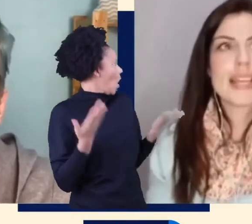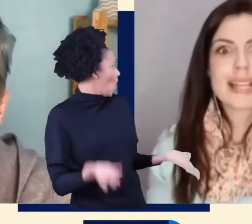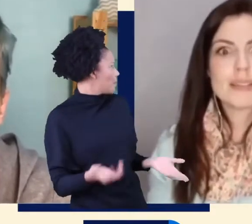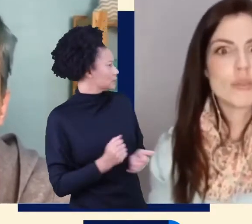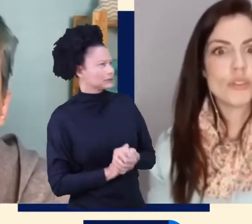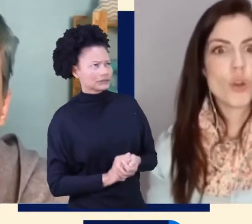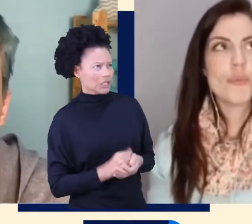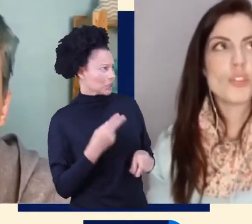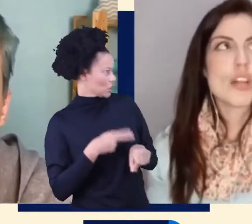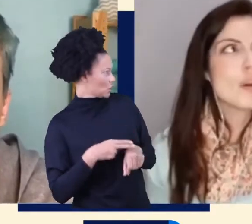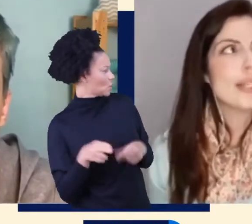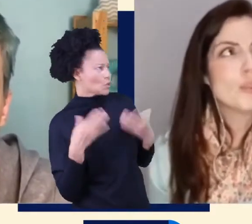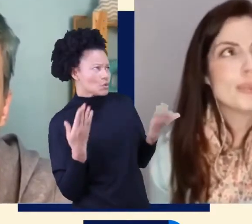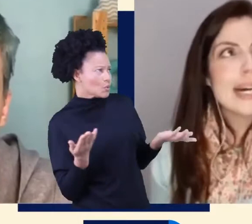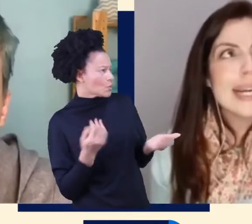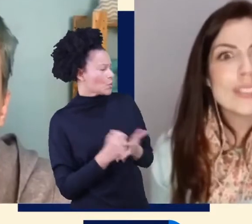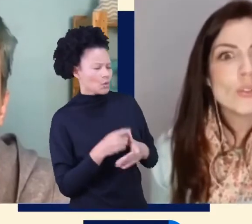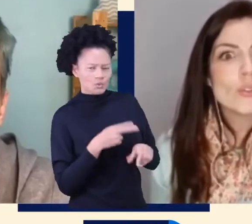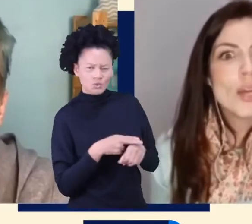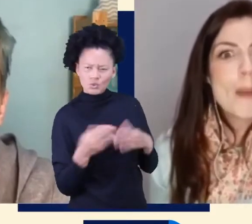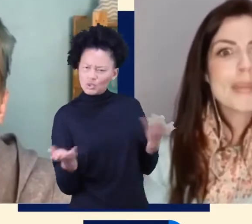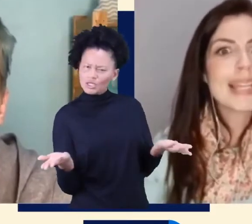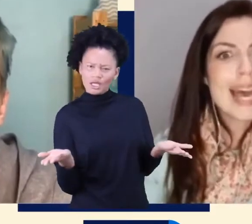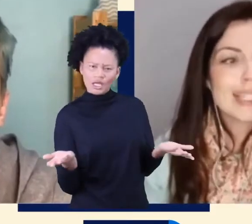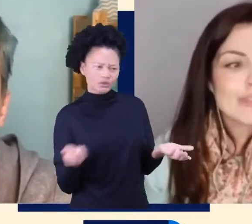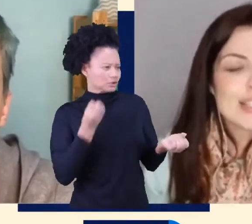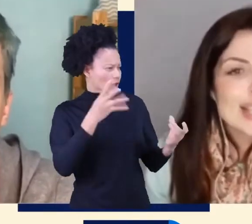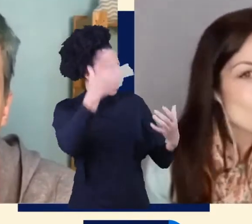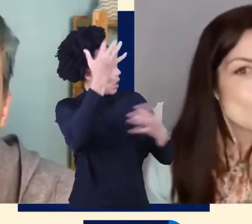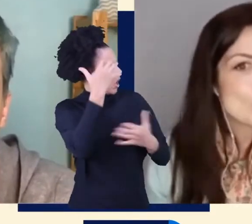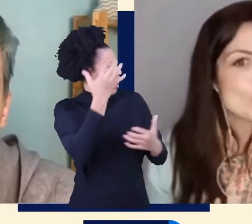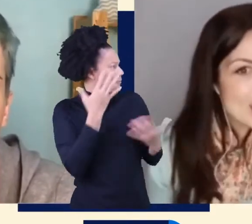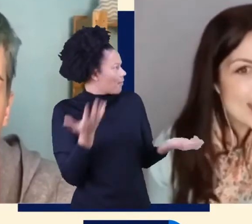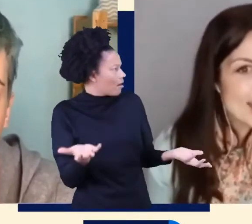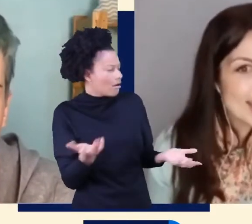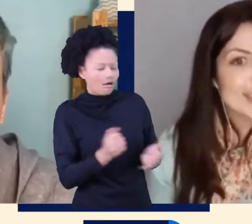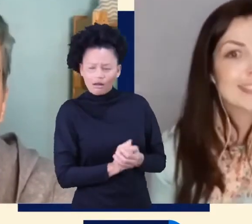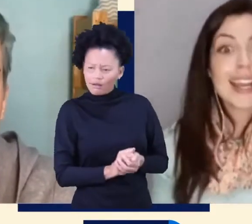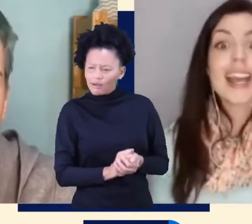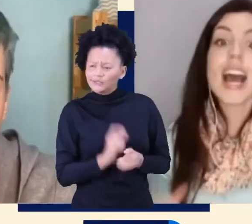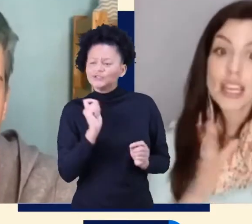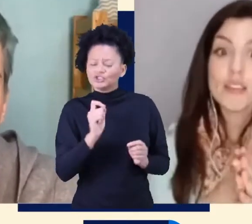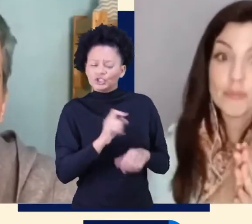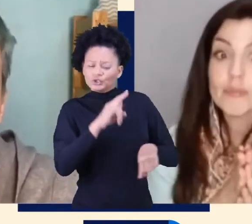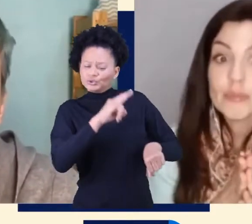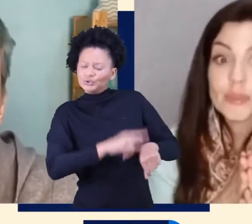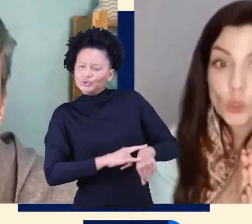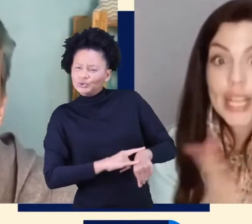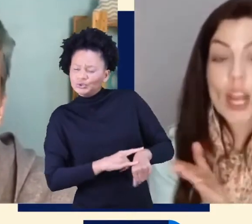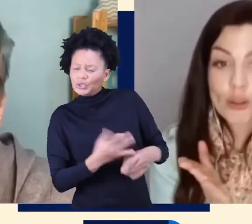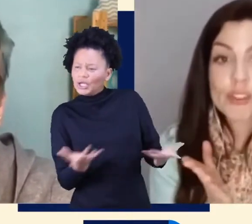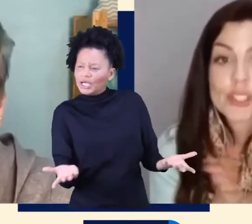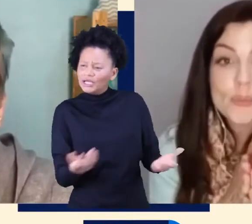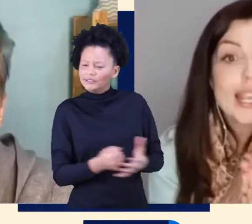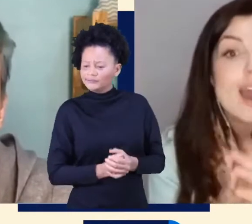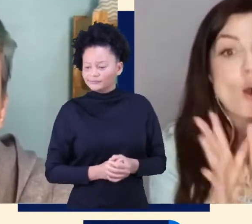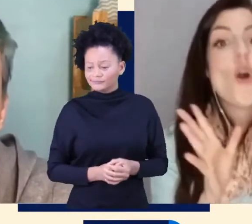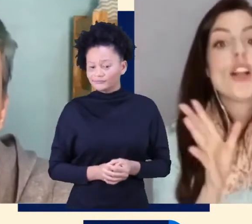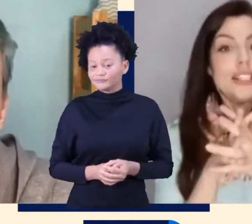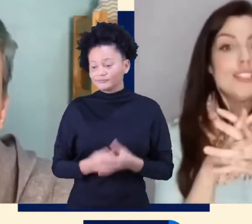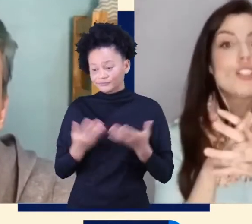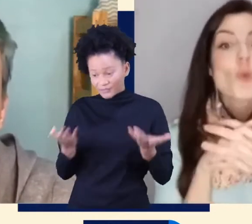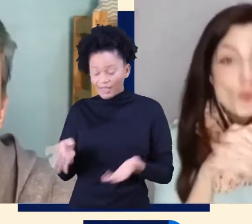assim pelada? Só tomando banho? Pelada fazendo xixi? Né? Aí, o legal é você